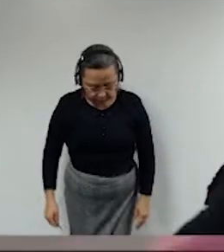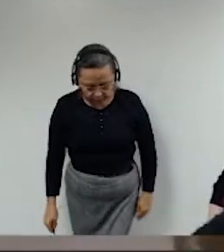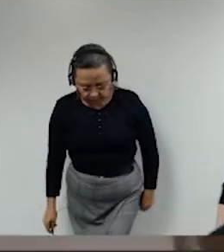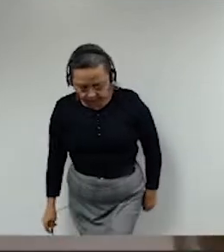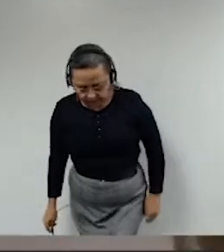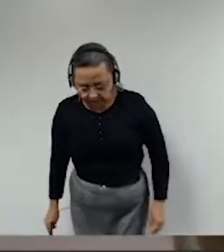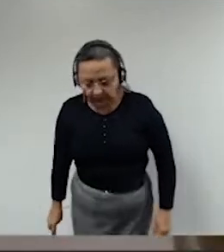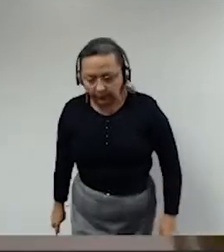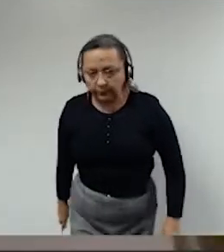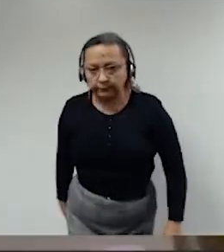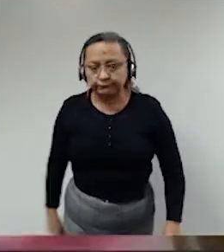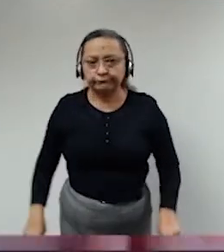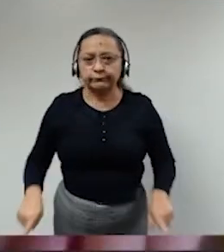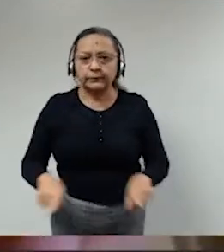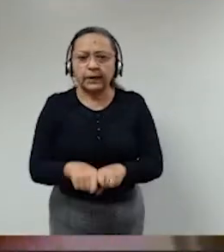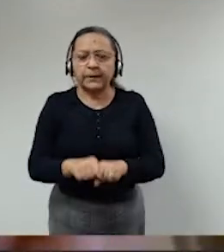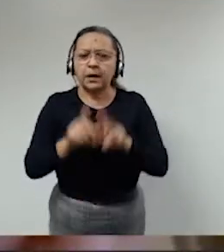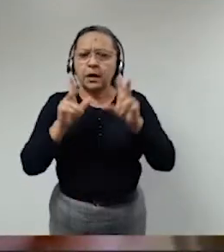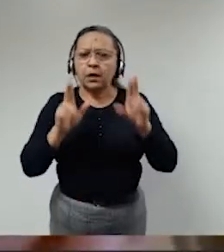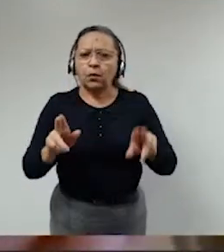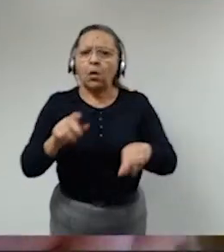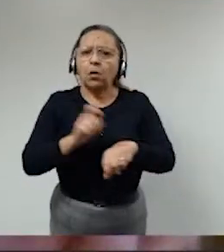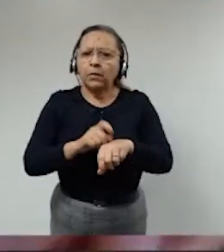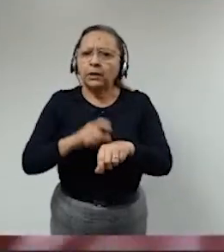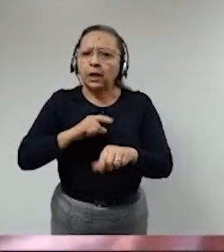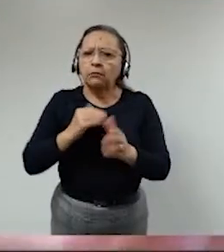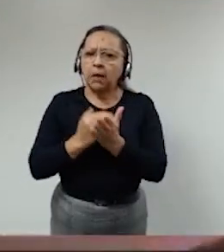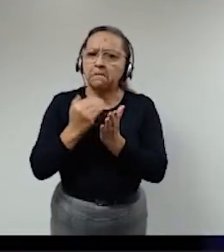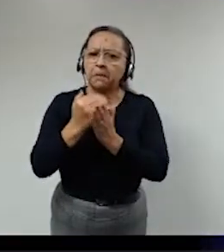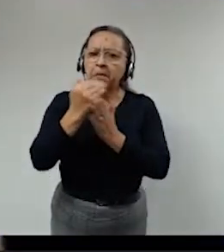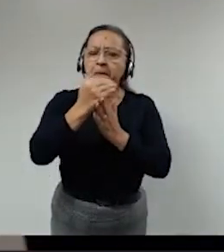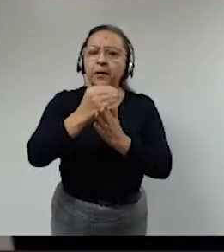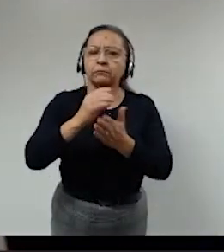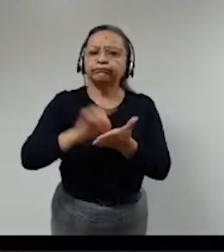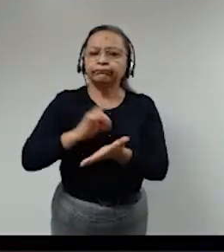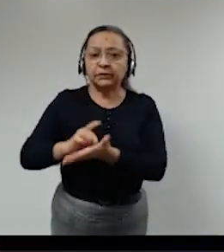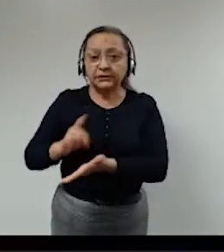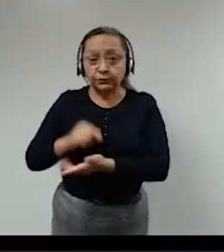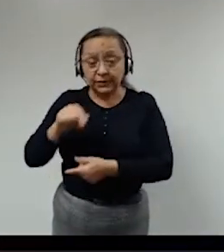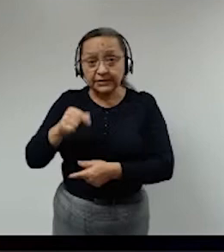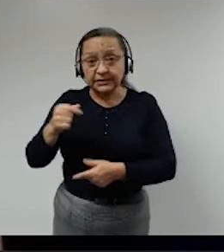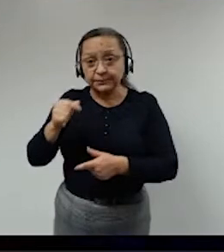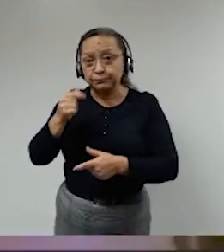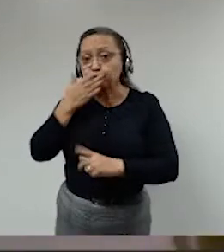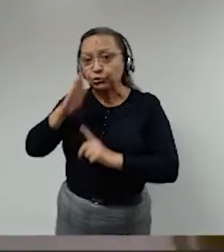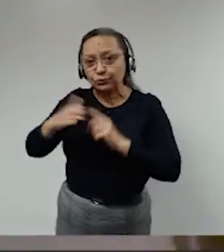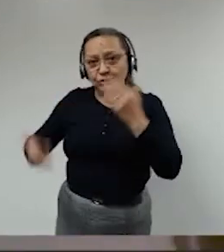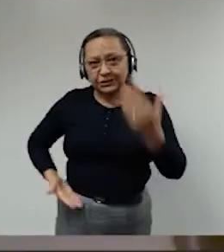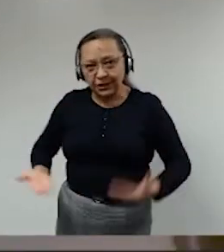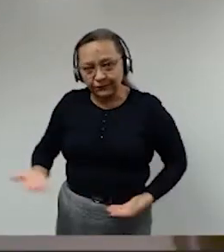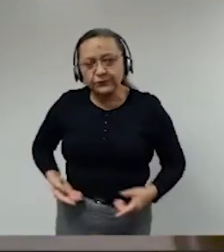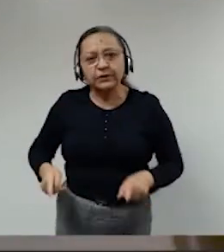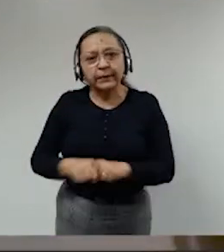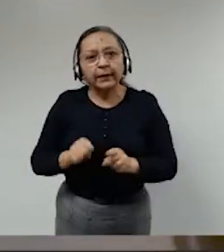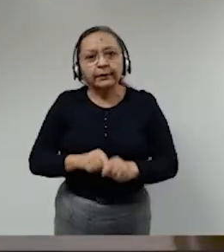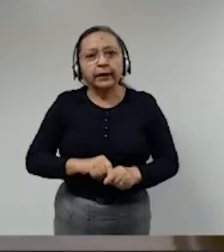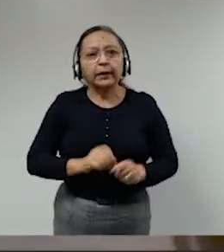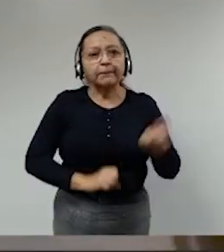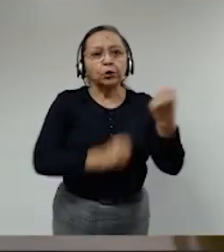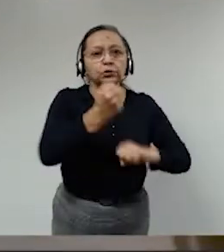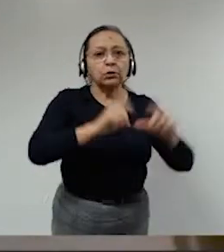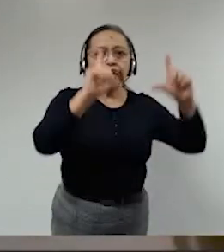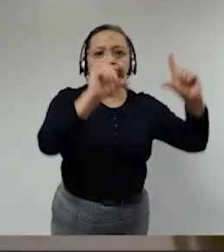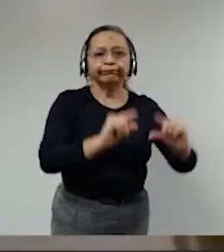dizer, ao mesmo tempo que você tem um aumento de assinatura desse serviço, você tem uma queda de produção. Acontece que a produção é o